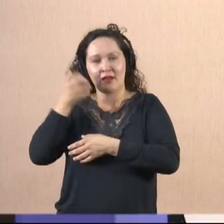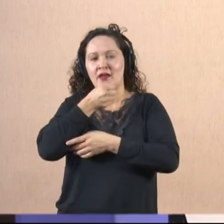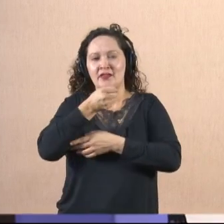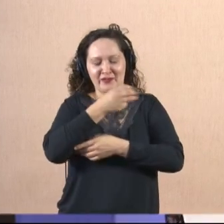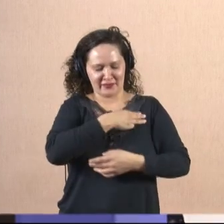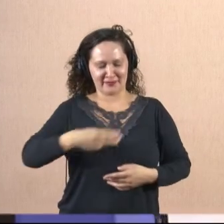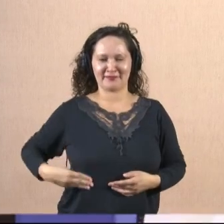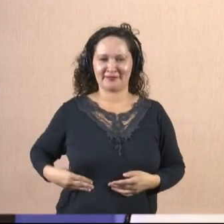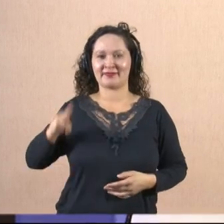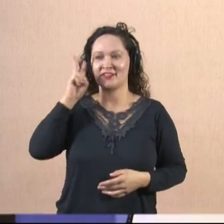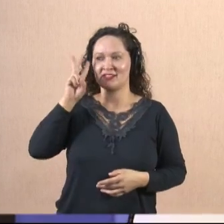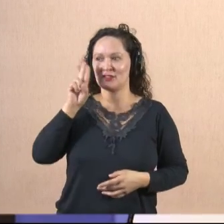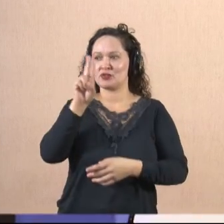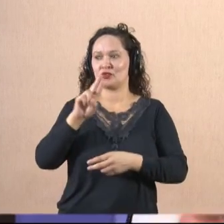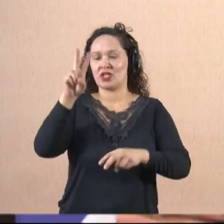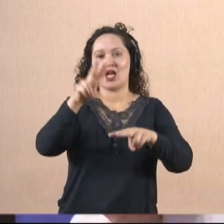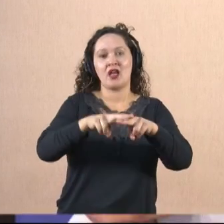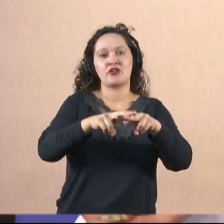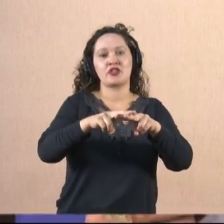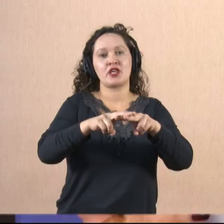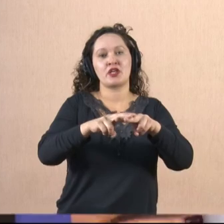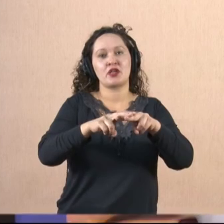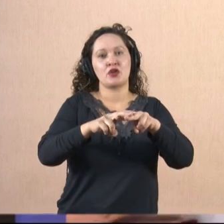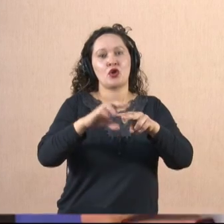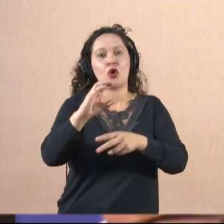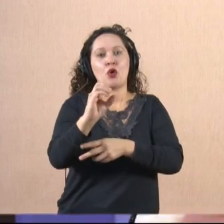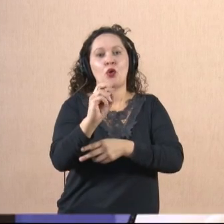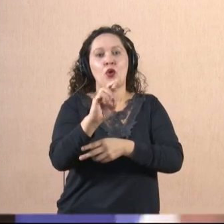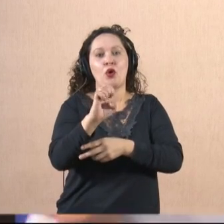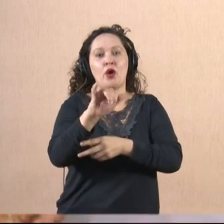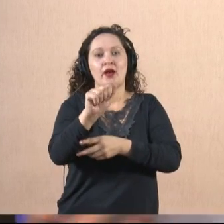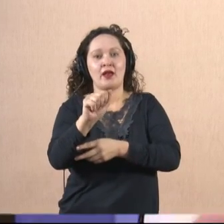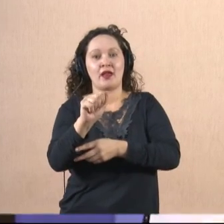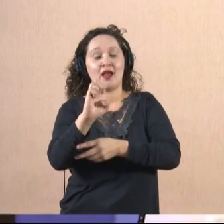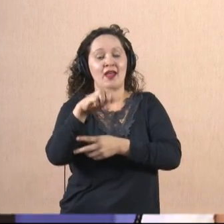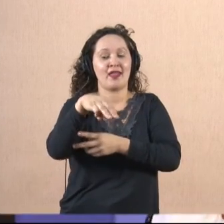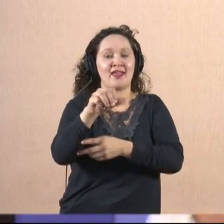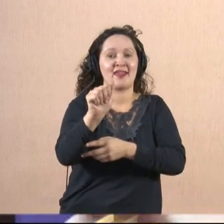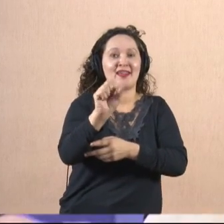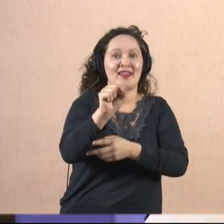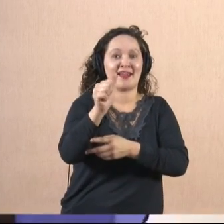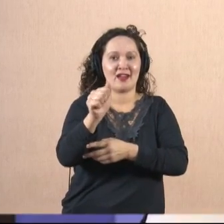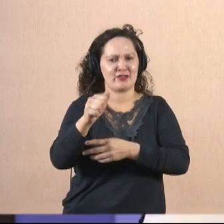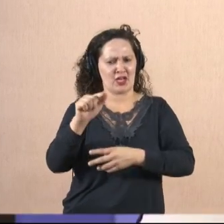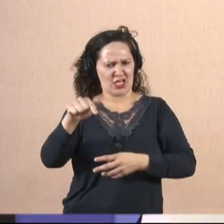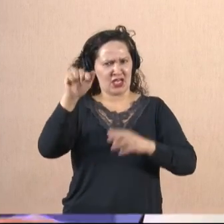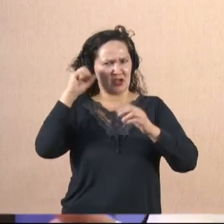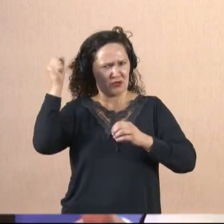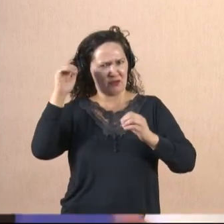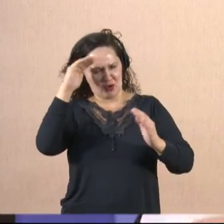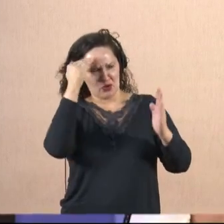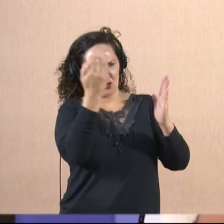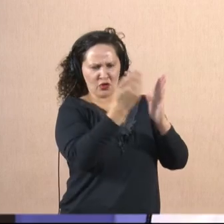senhor ministro lembrando de usar a hashtag coréia em casa e pessoal aqui o nosso evento a gente tá respeitando todas